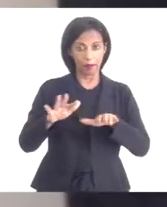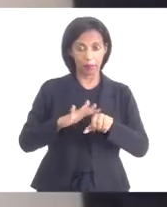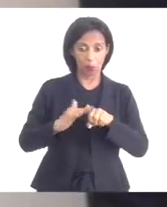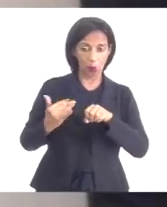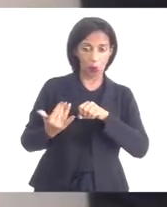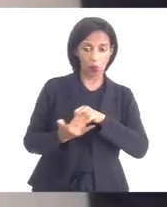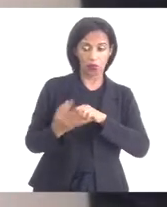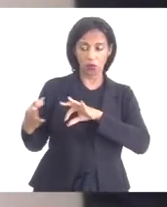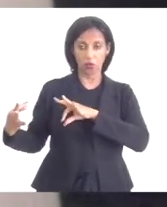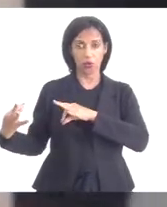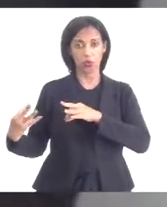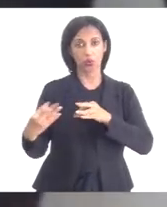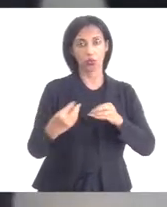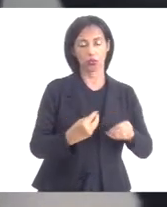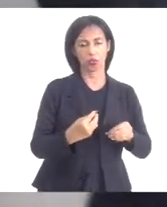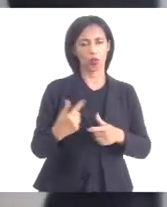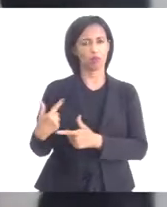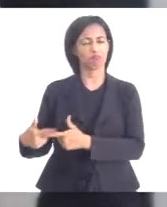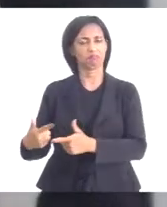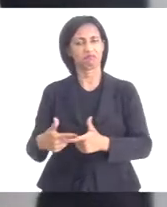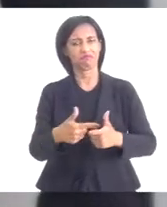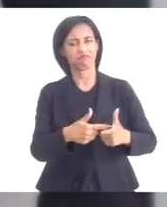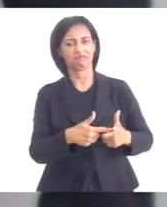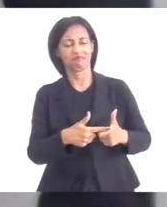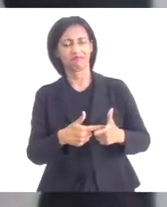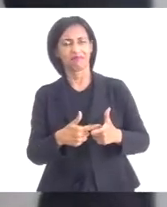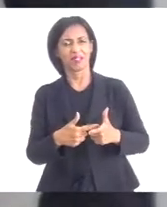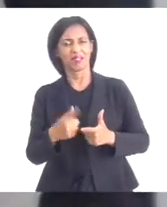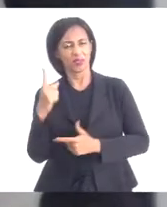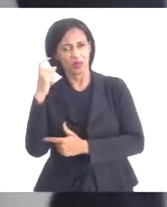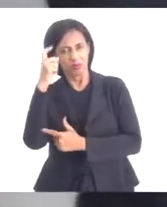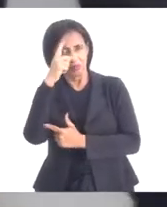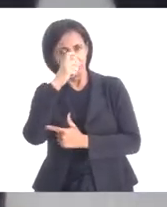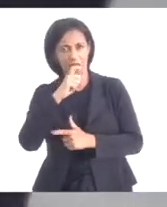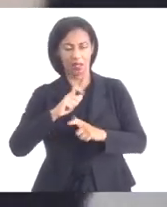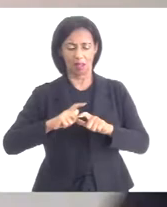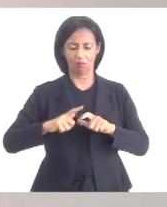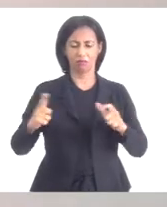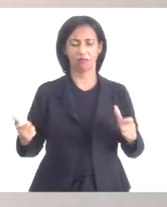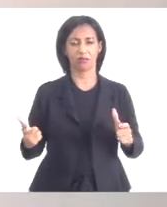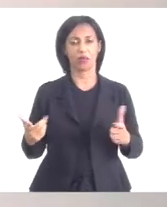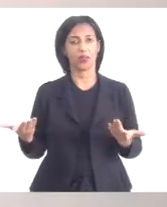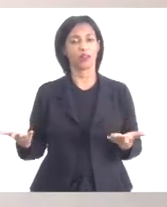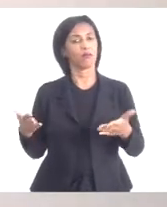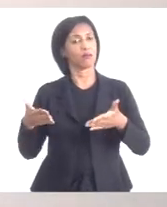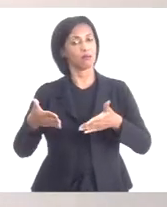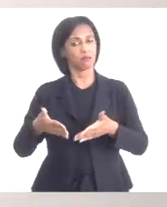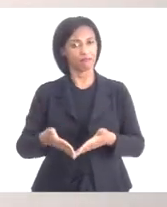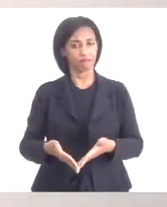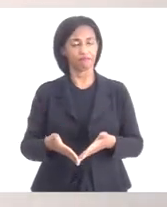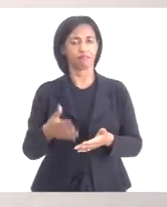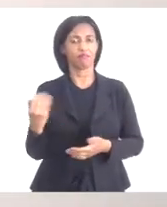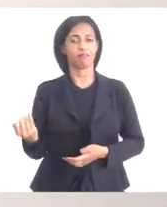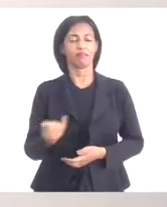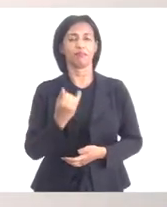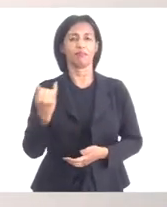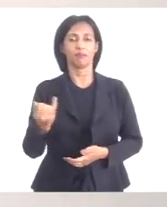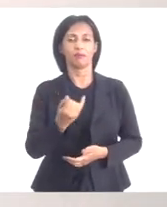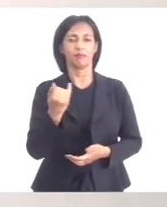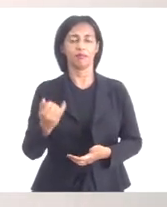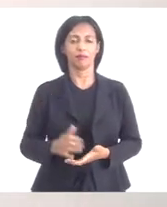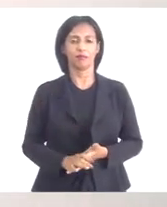todo esse toda essa situação de vulnerabilidade aumentou Então nesse sentido é fundamental